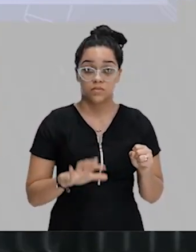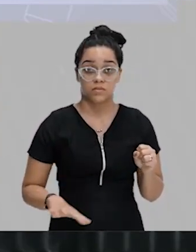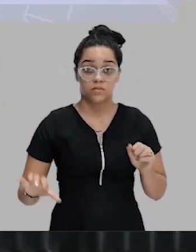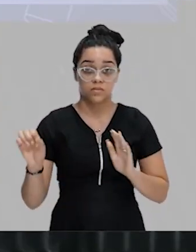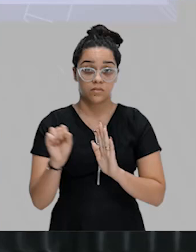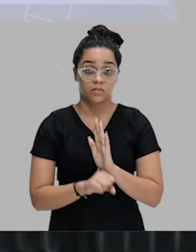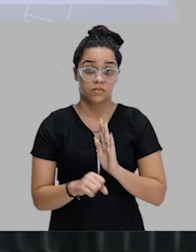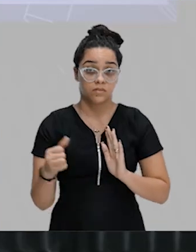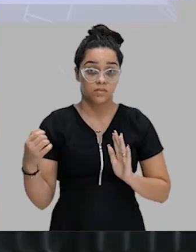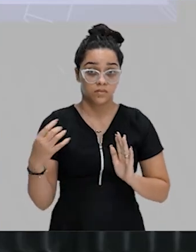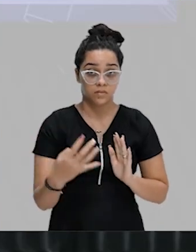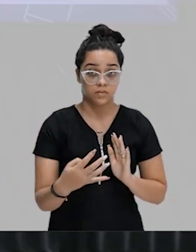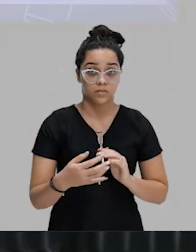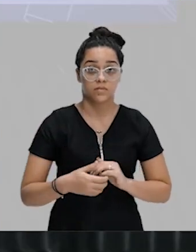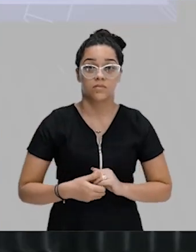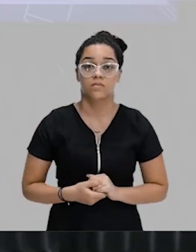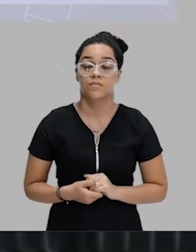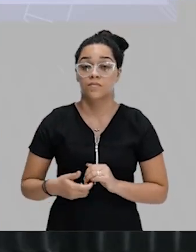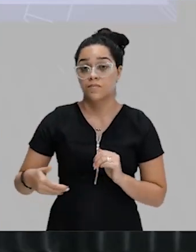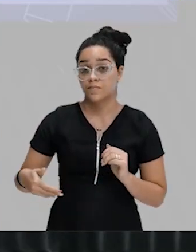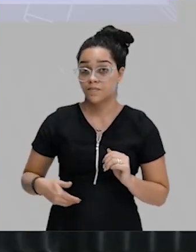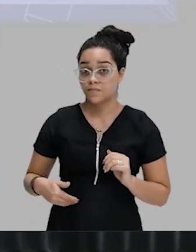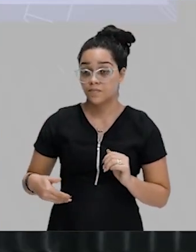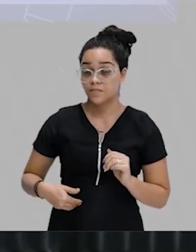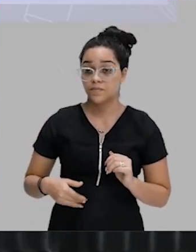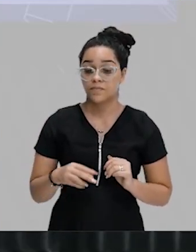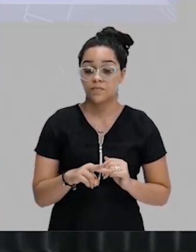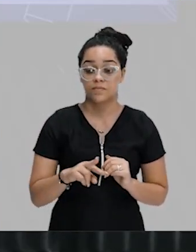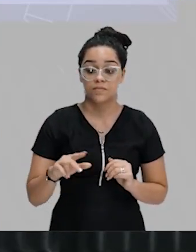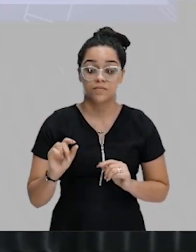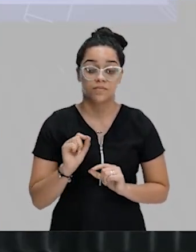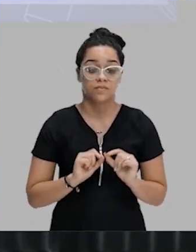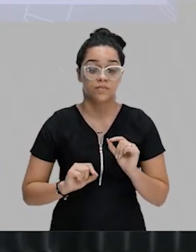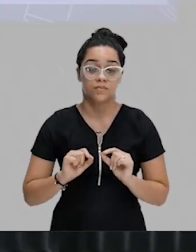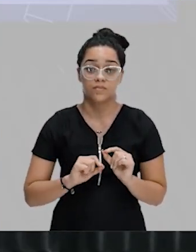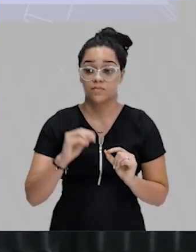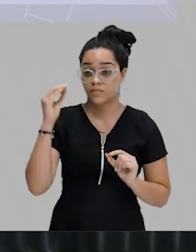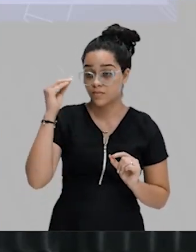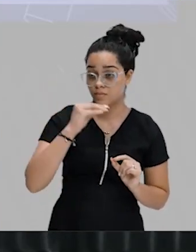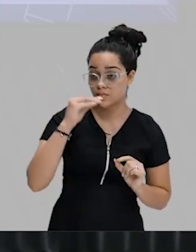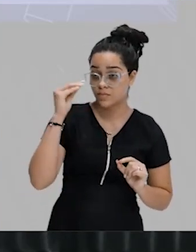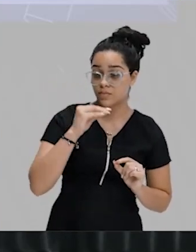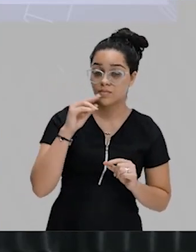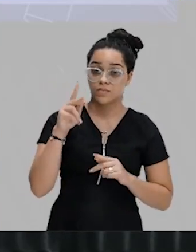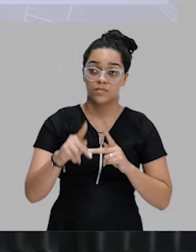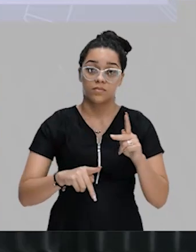século XIV. A fome ela acaba fragilizando a população,